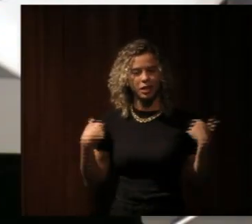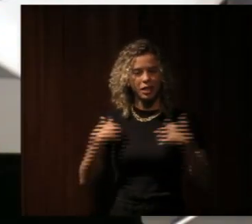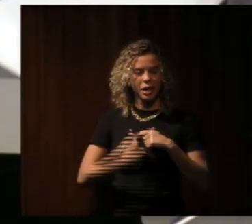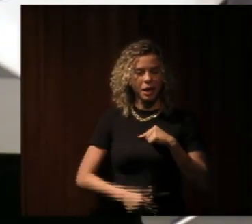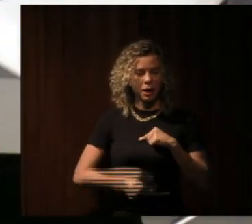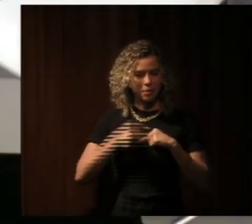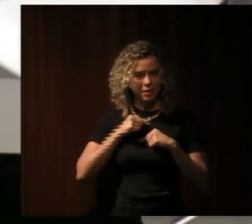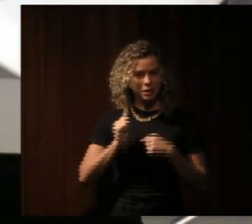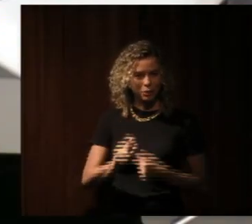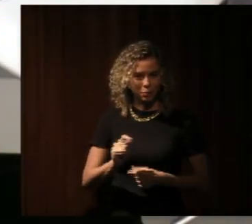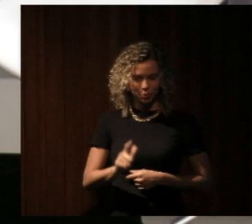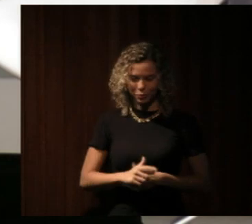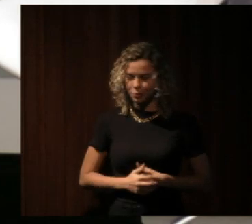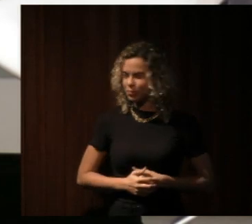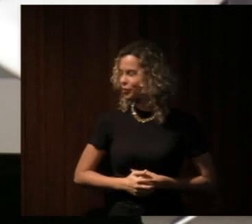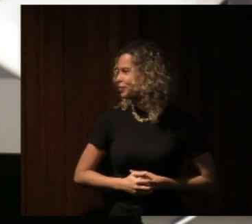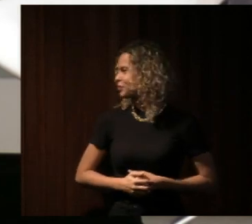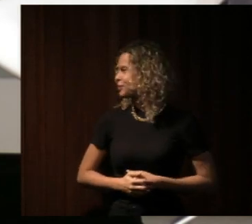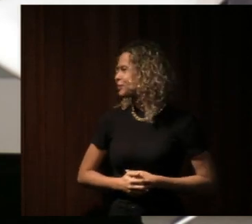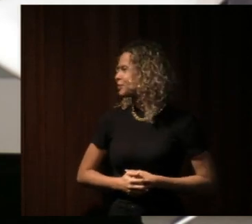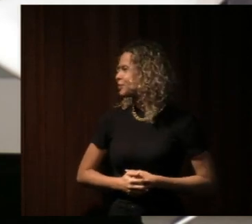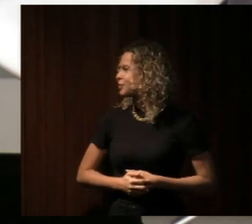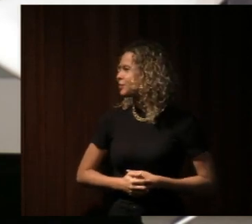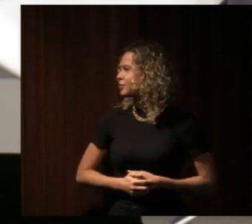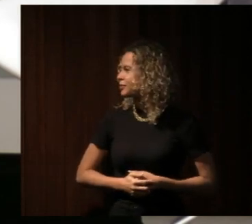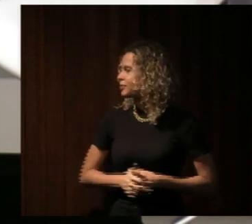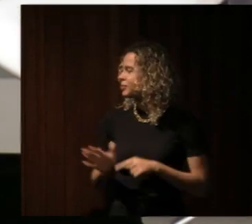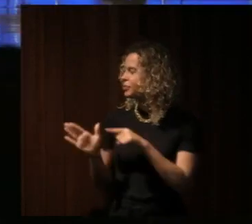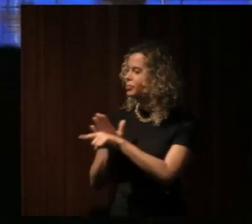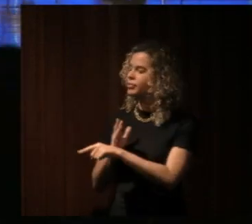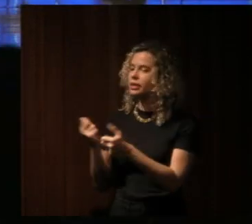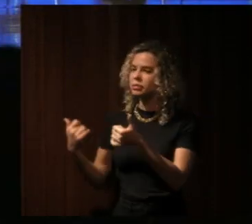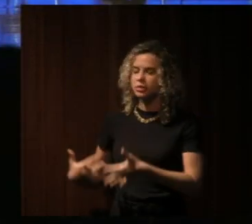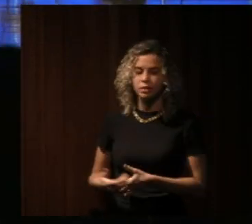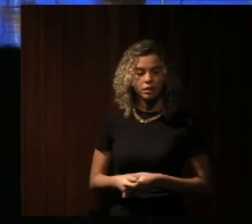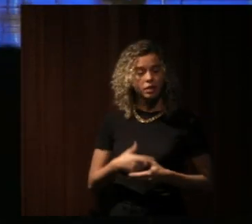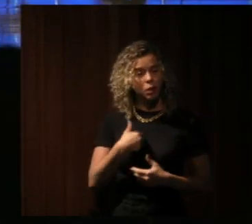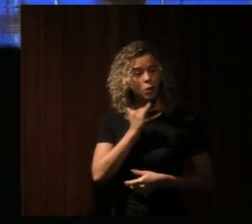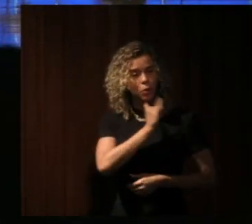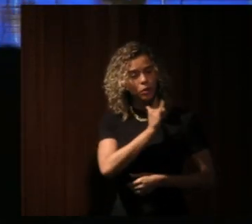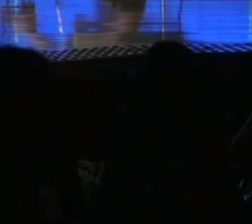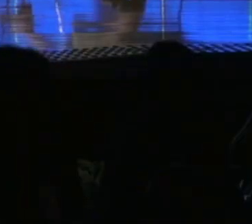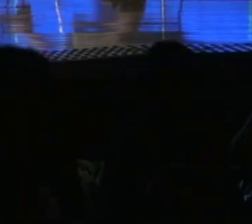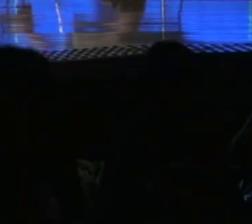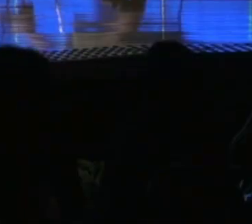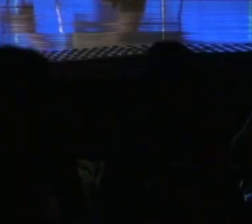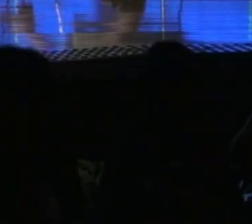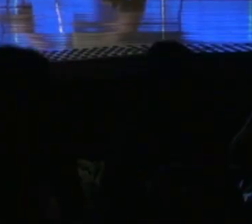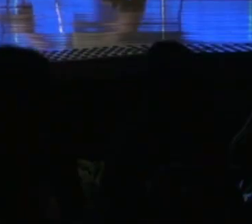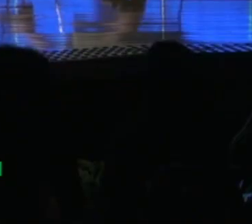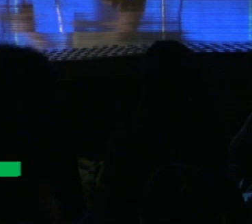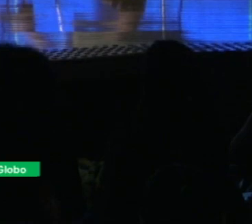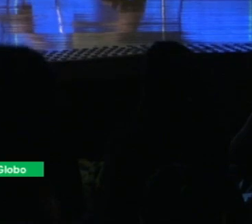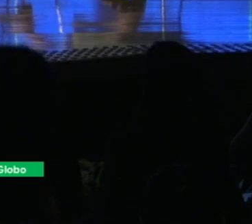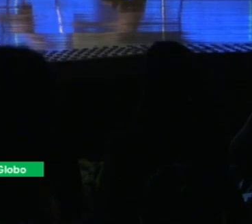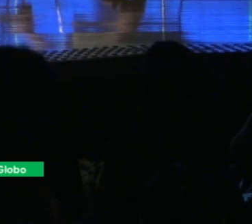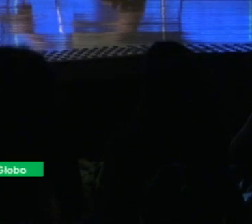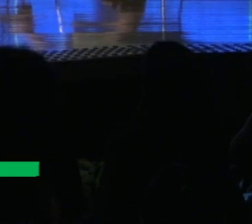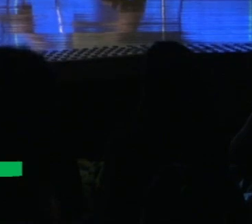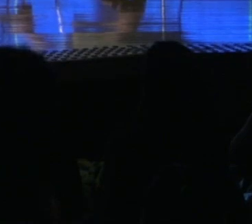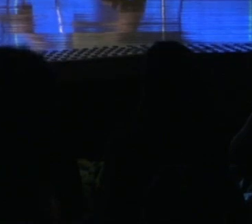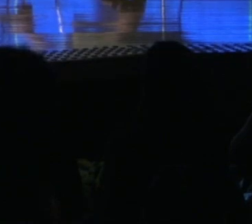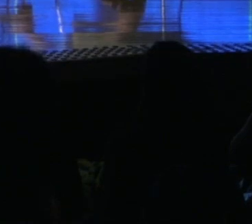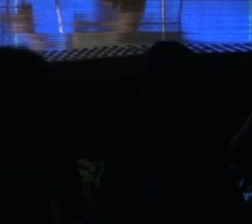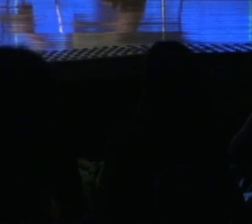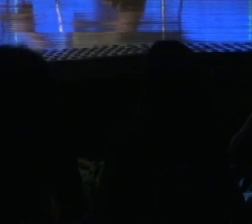camisa azul Clara Bacana Então conta pra gente bom o relato é muito parecido com o do V da Laura né O Globo